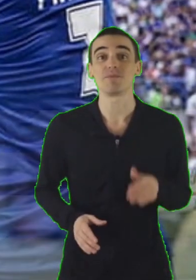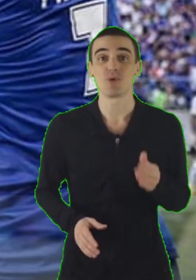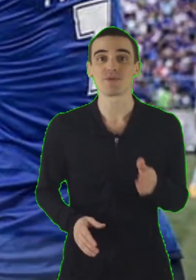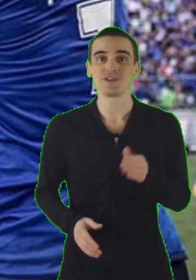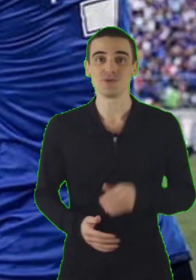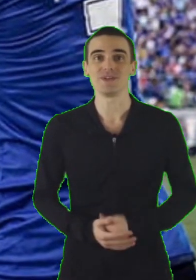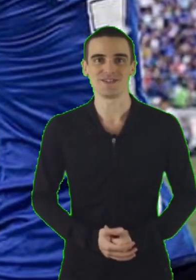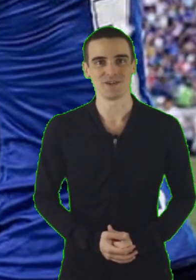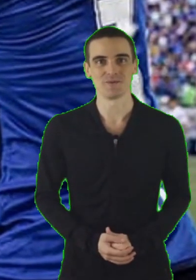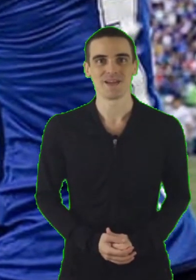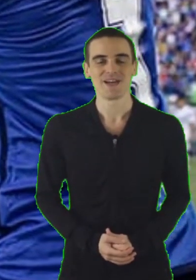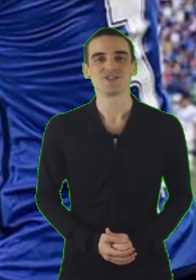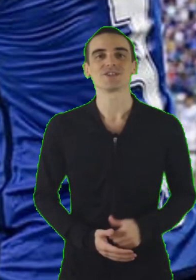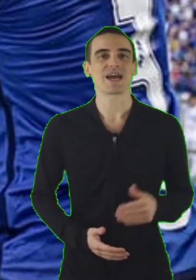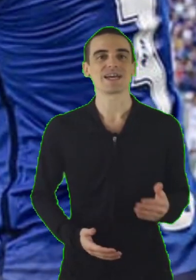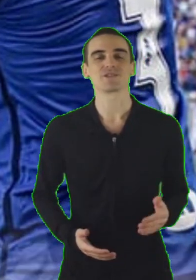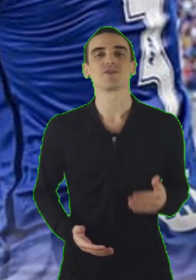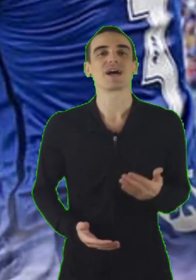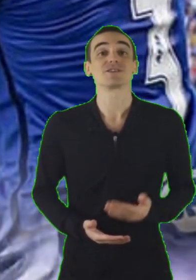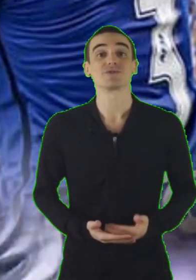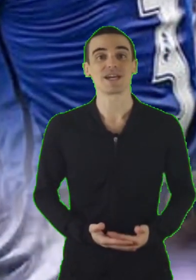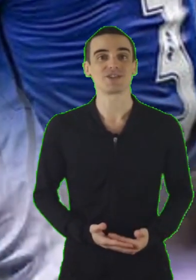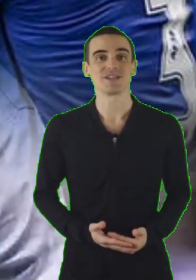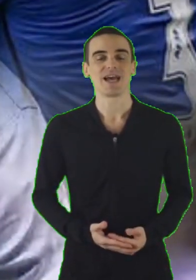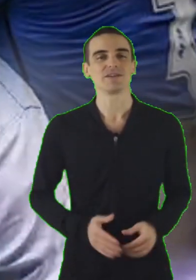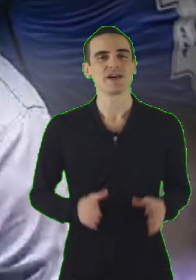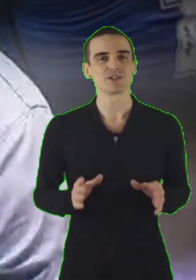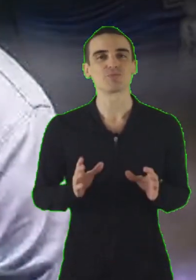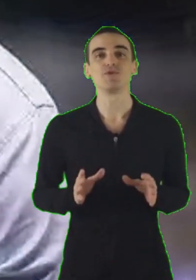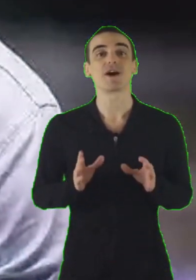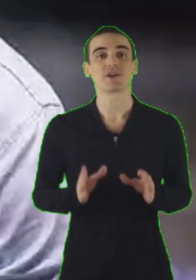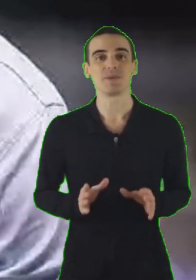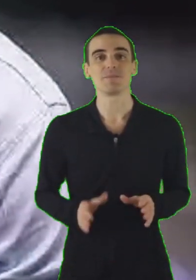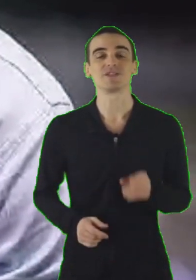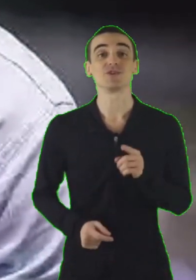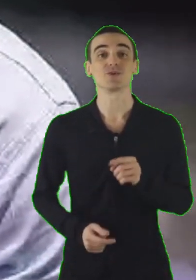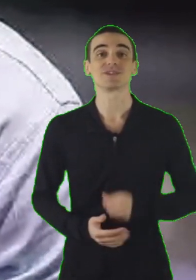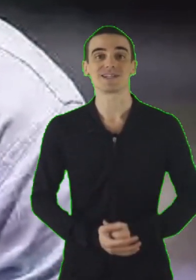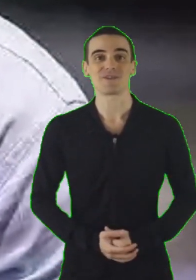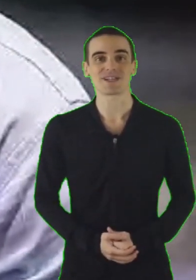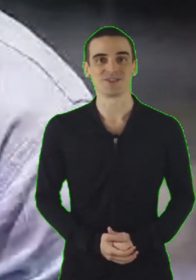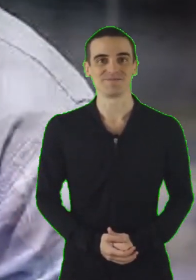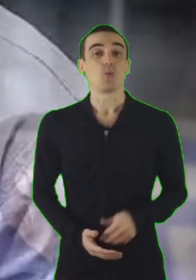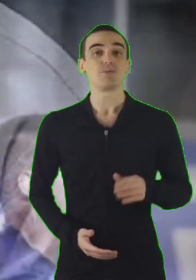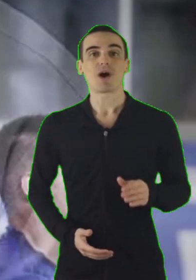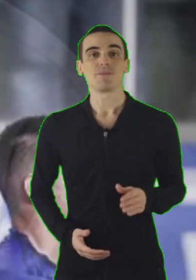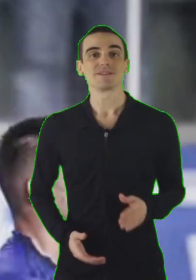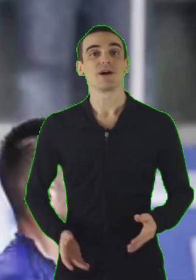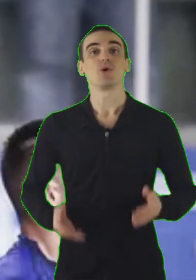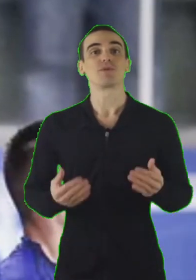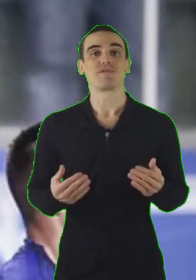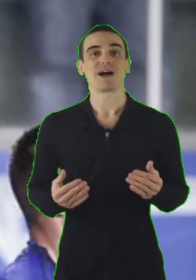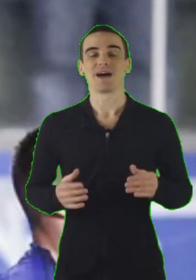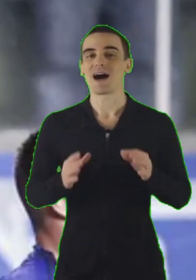na temporada. 2-1, no Independência, para resgatar Wesley, incendiar a torcida presente, fazendo o time ganhar mais corpo